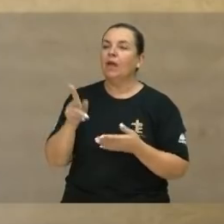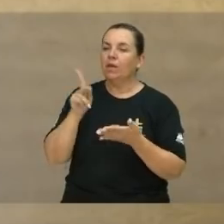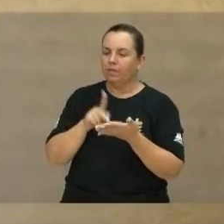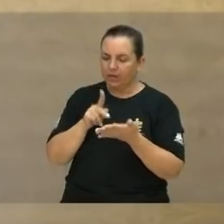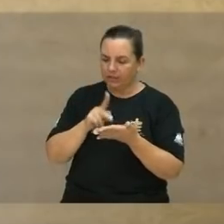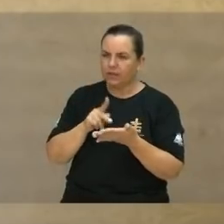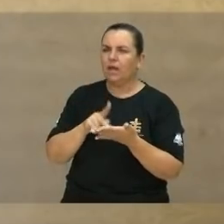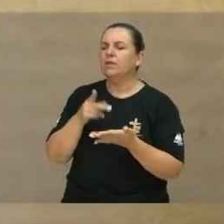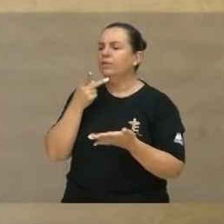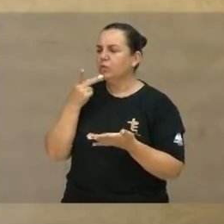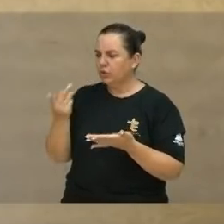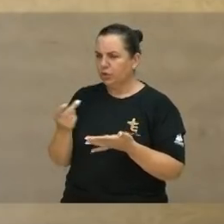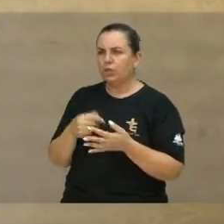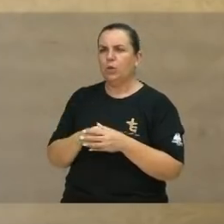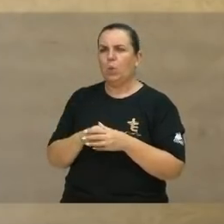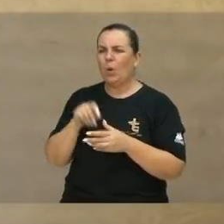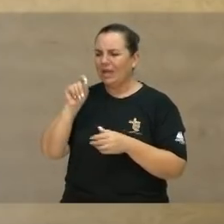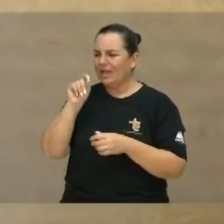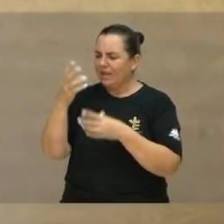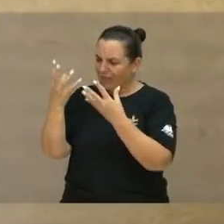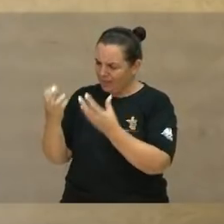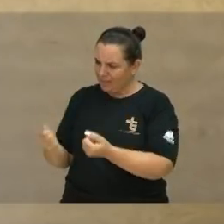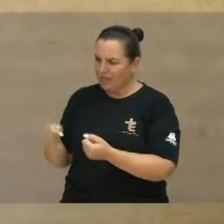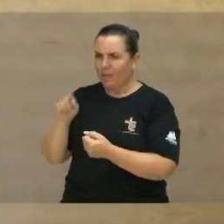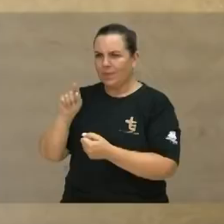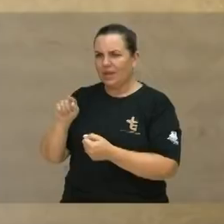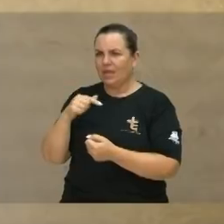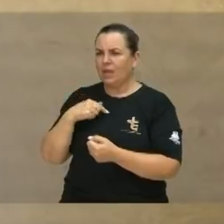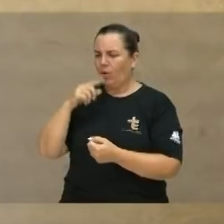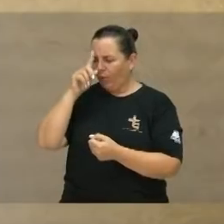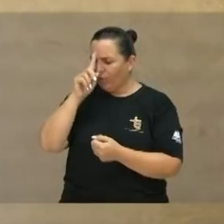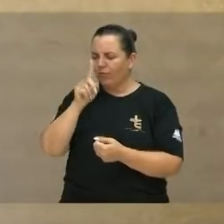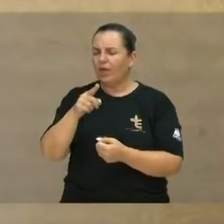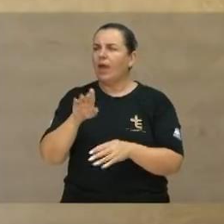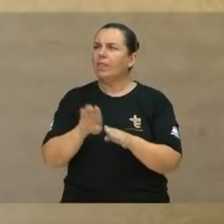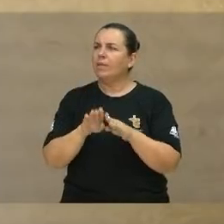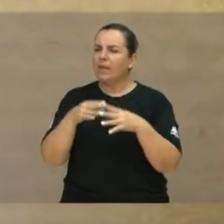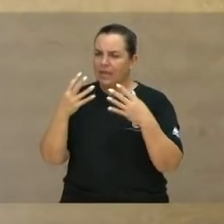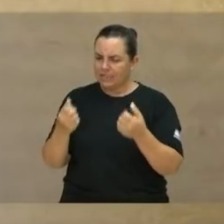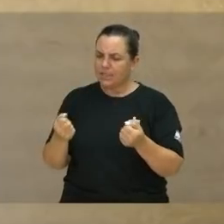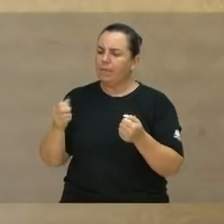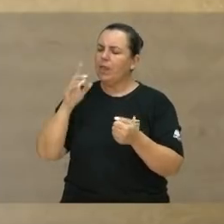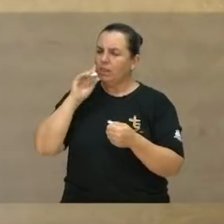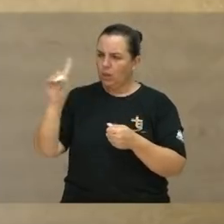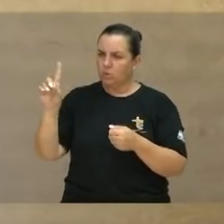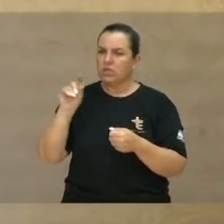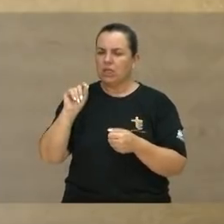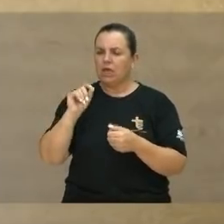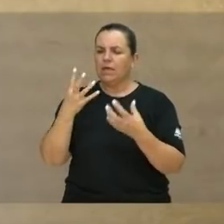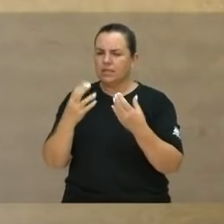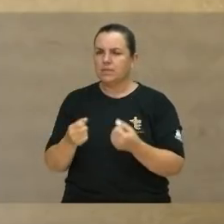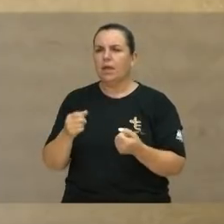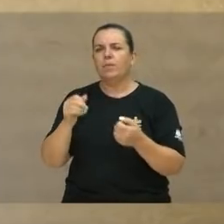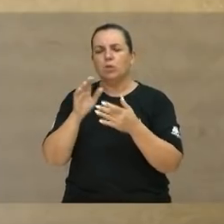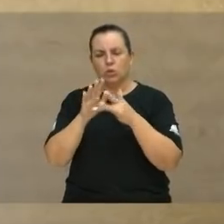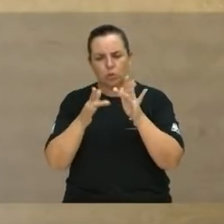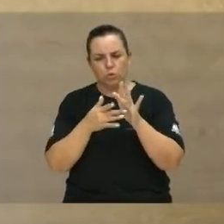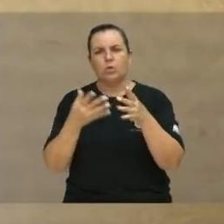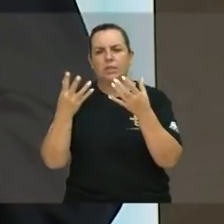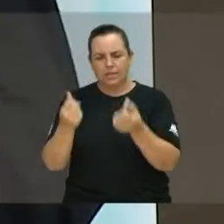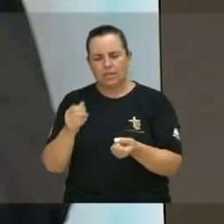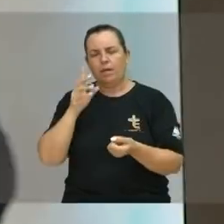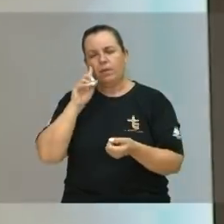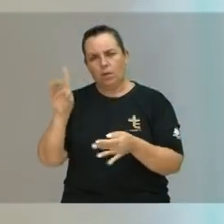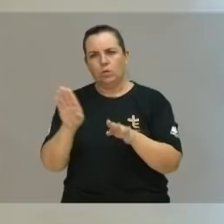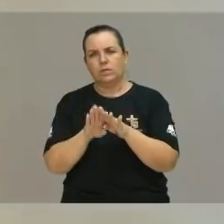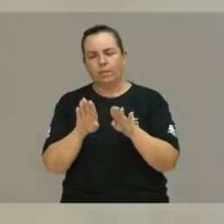verdade em verdade vos digo quem recebe aquele que eu enviar a minha recebe quem me recebe recebe aquele que me enviou